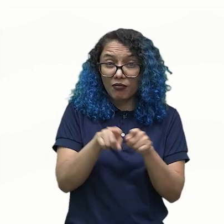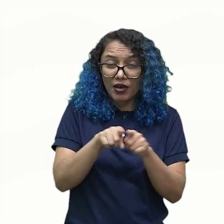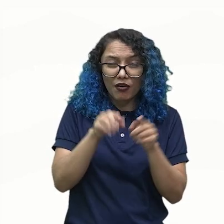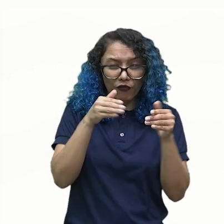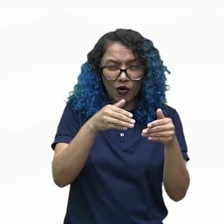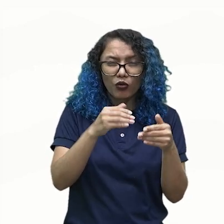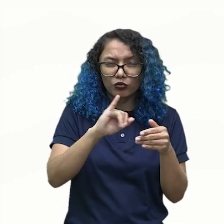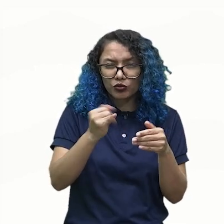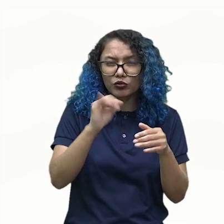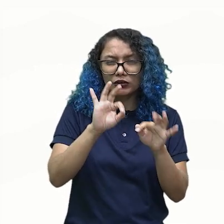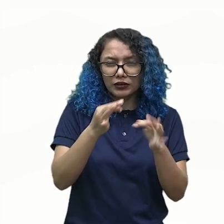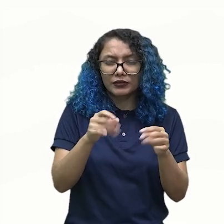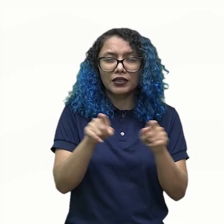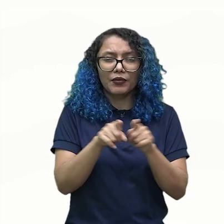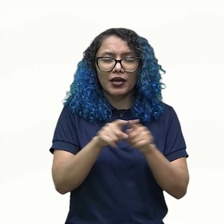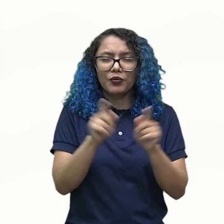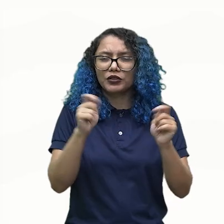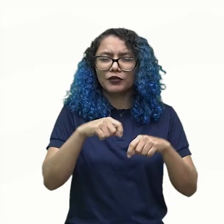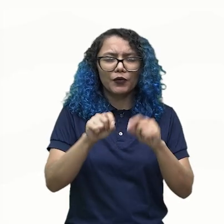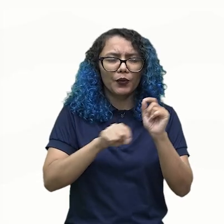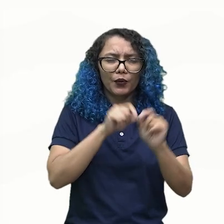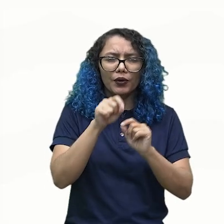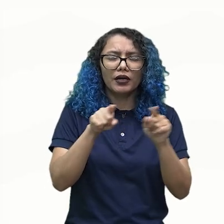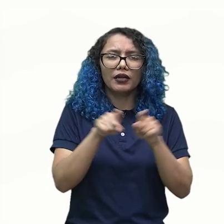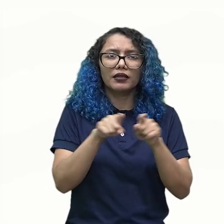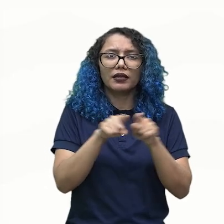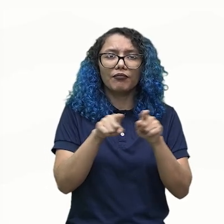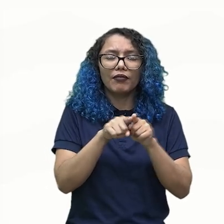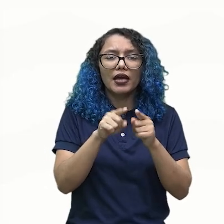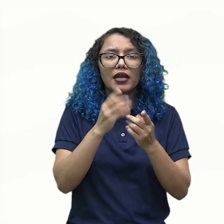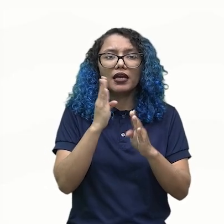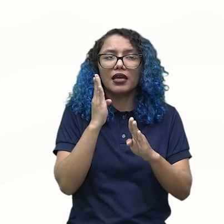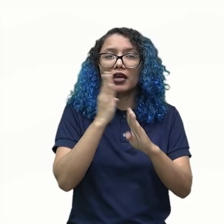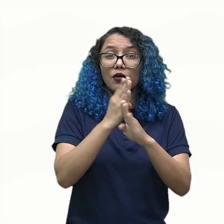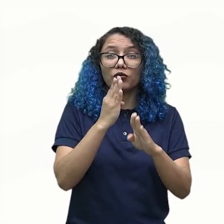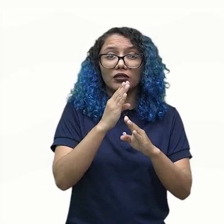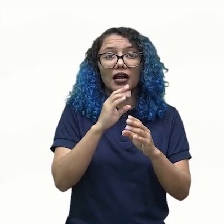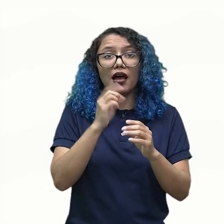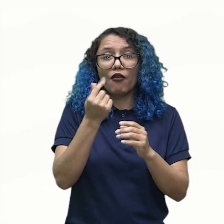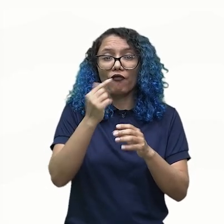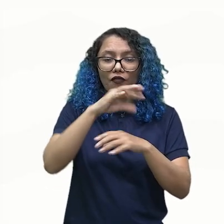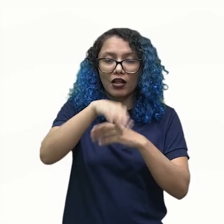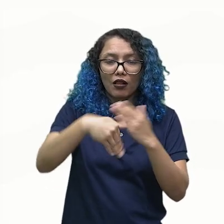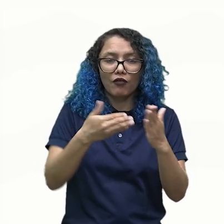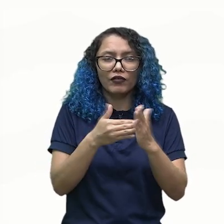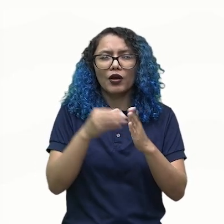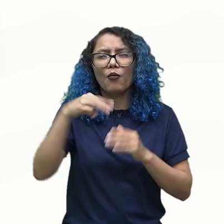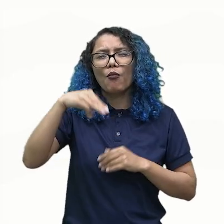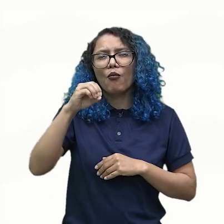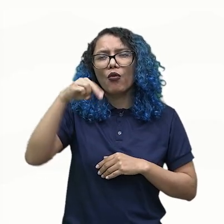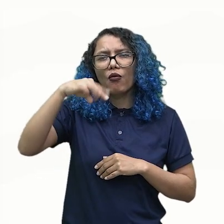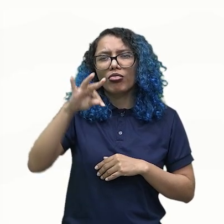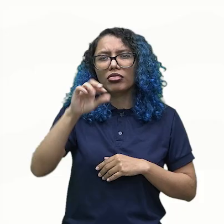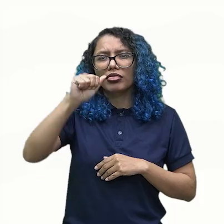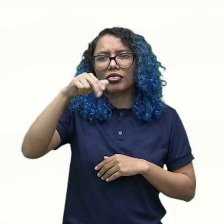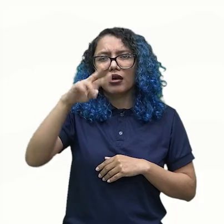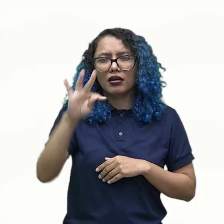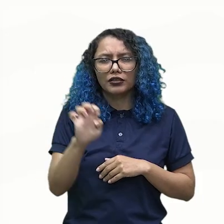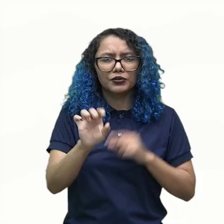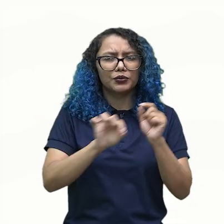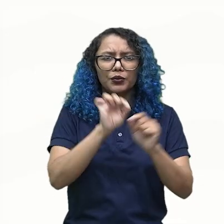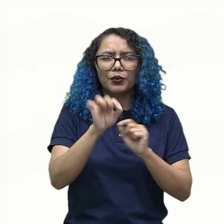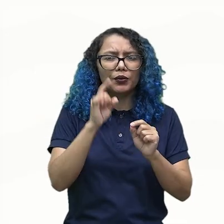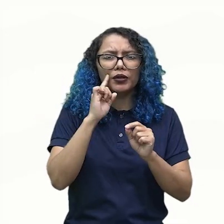também, é lógico que a gente consegue, de repente, determinar um montante. O que seria esse montante?